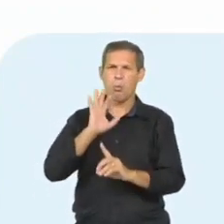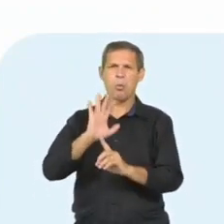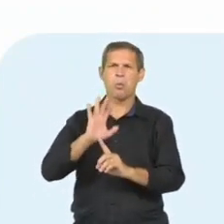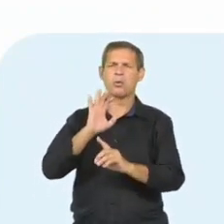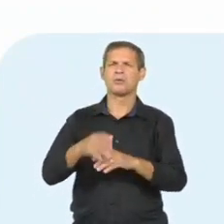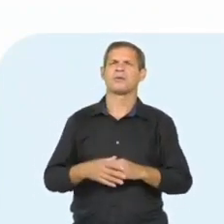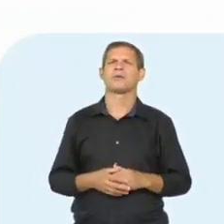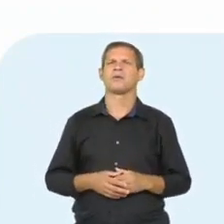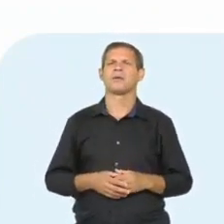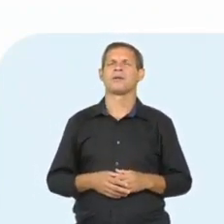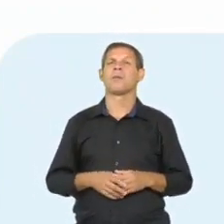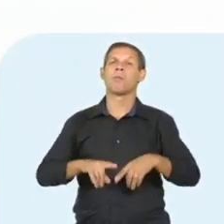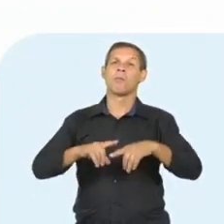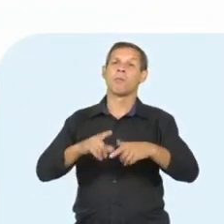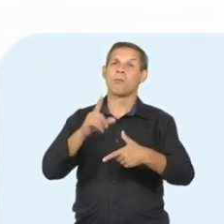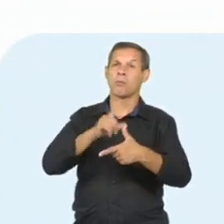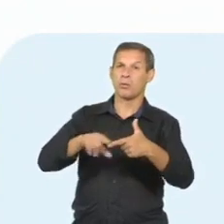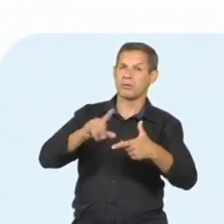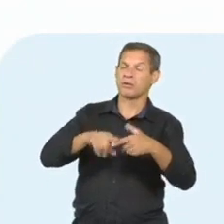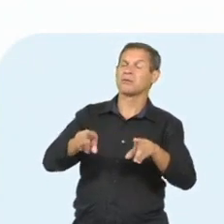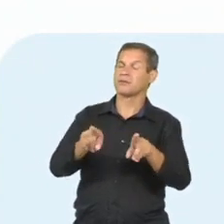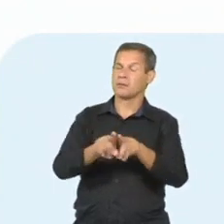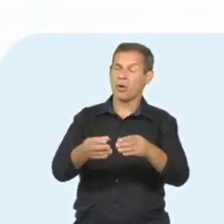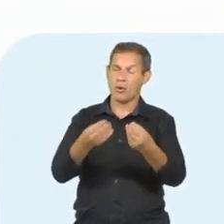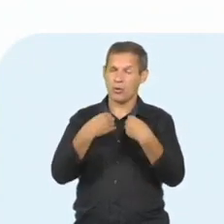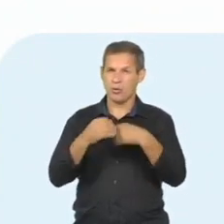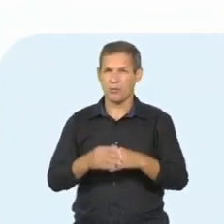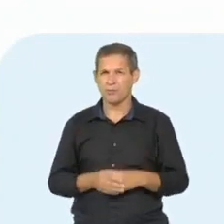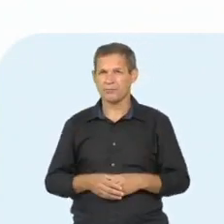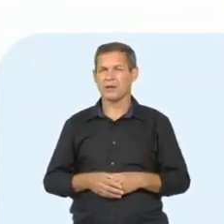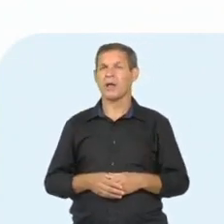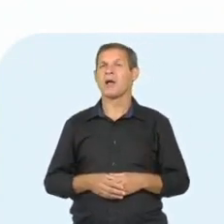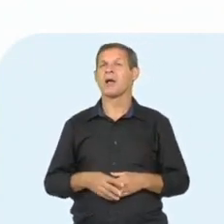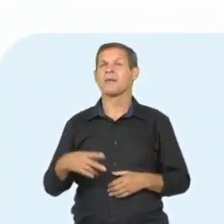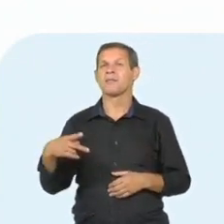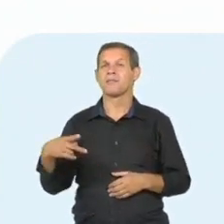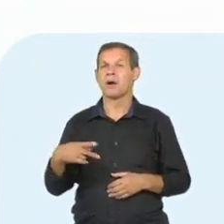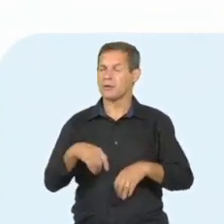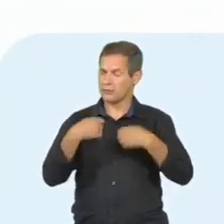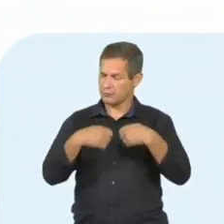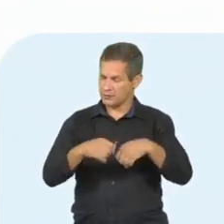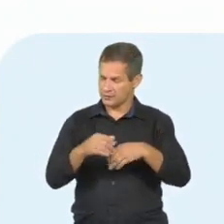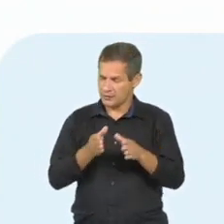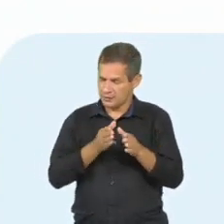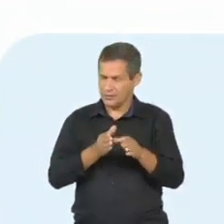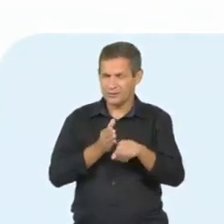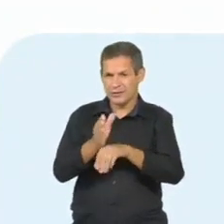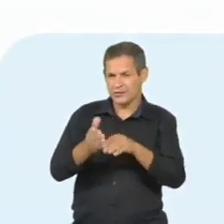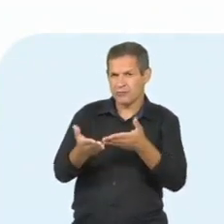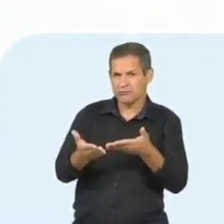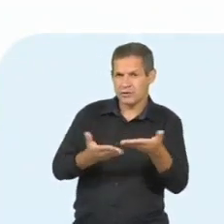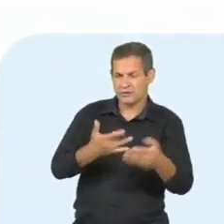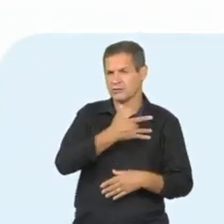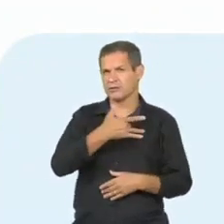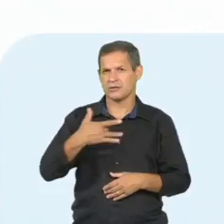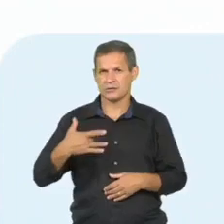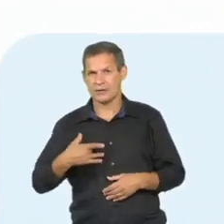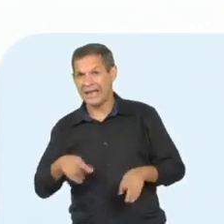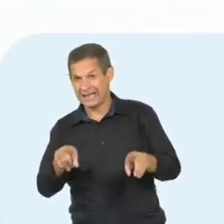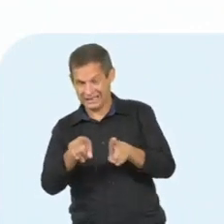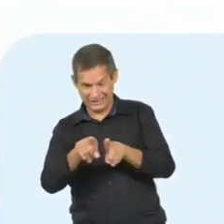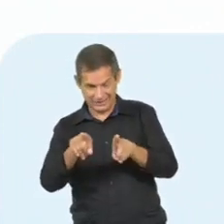causando algumas consequências, como a maior necessidade de acesso a serviços de saúde